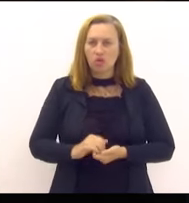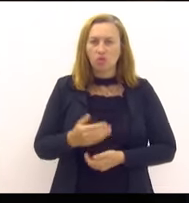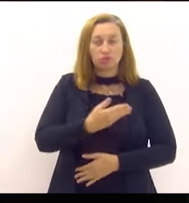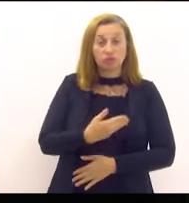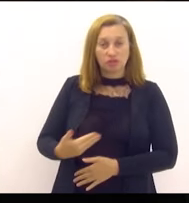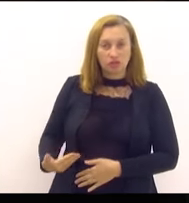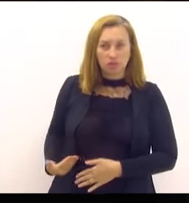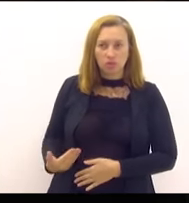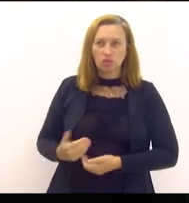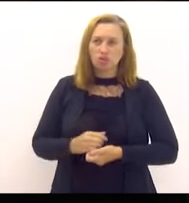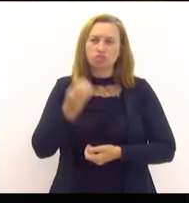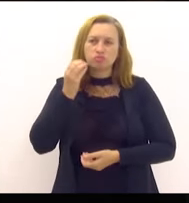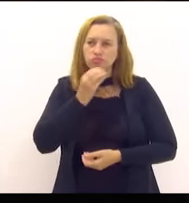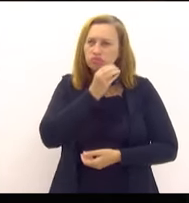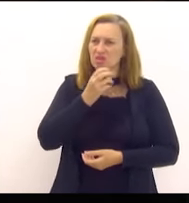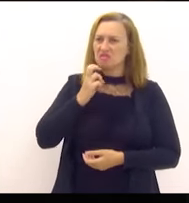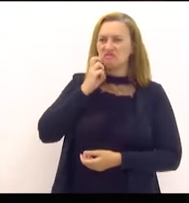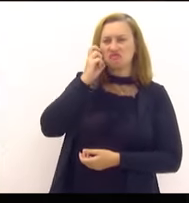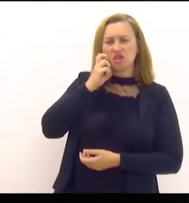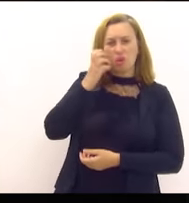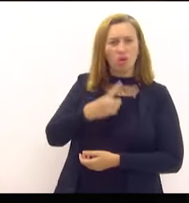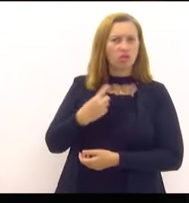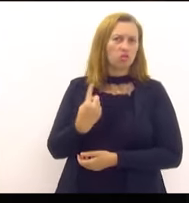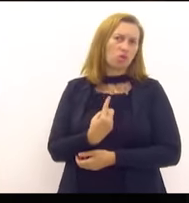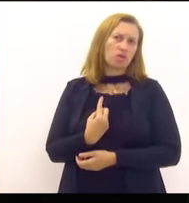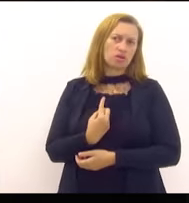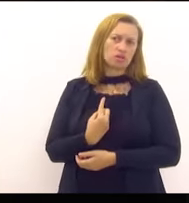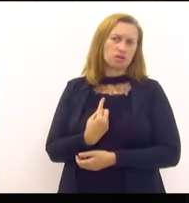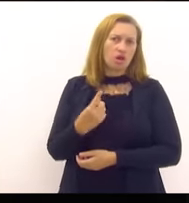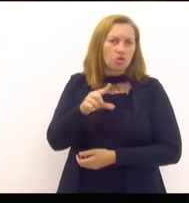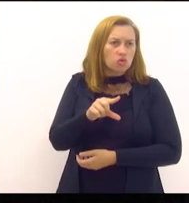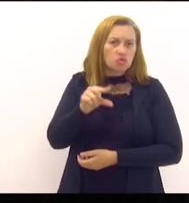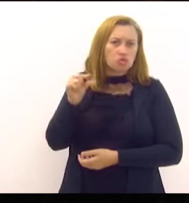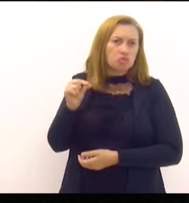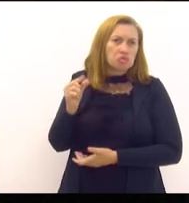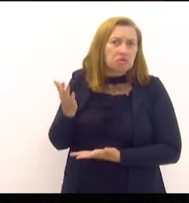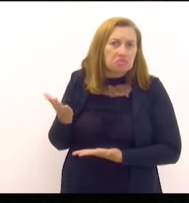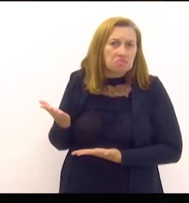Cláudio Castro nos traz constrangimento ao fazer isso.